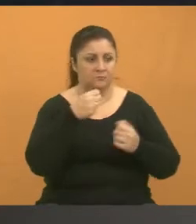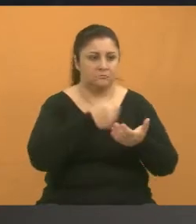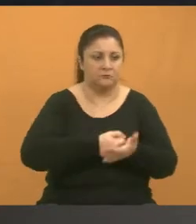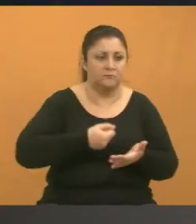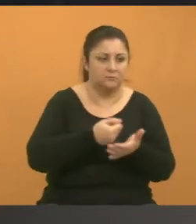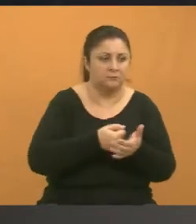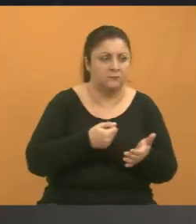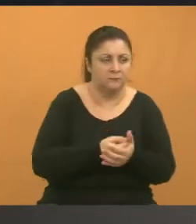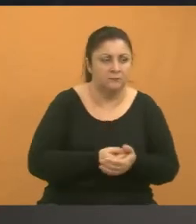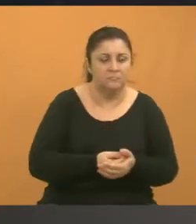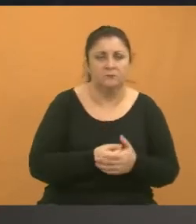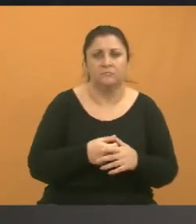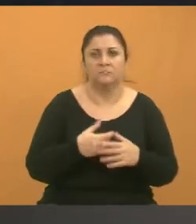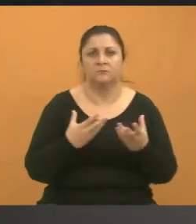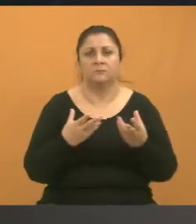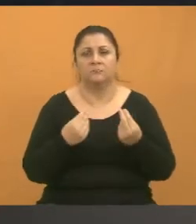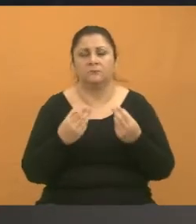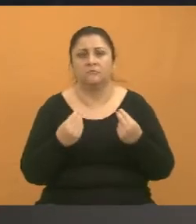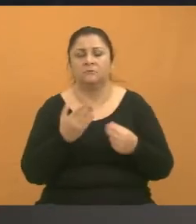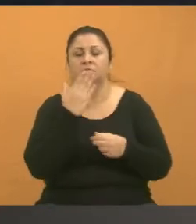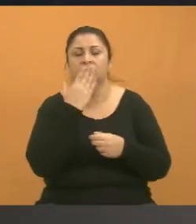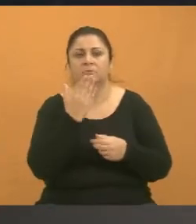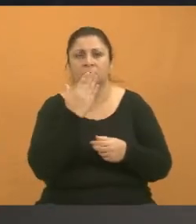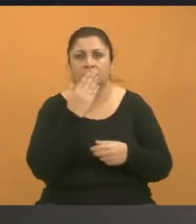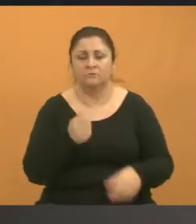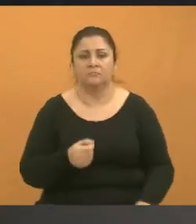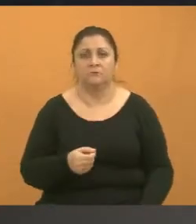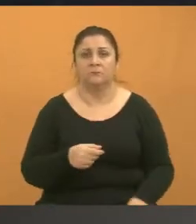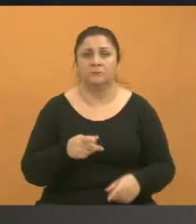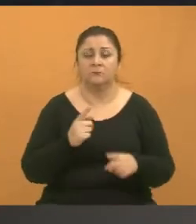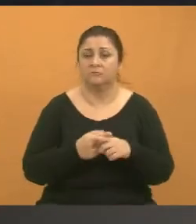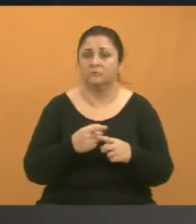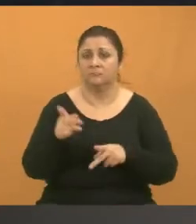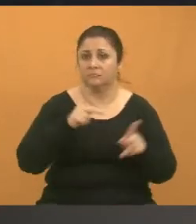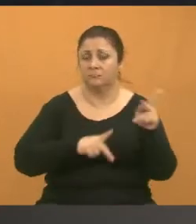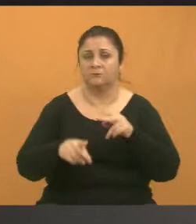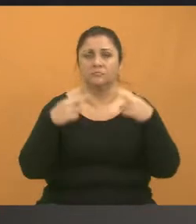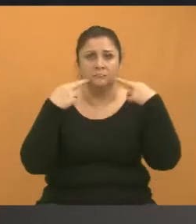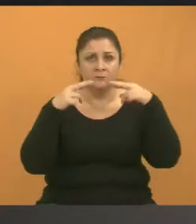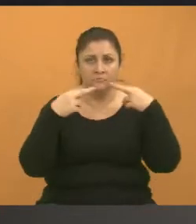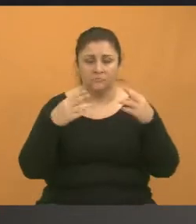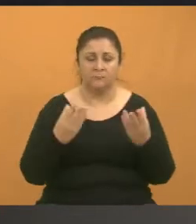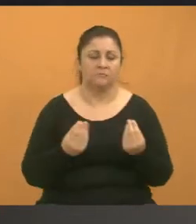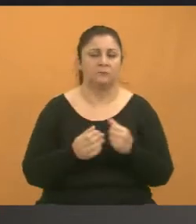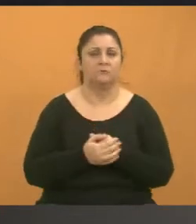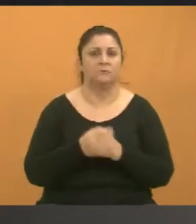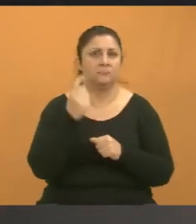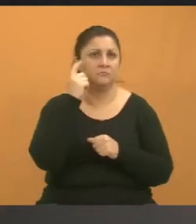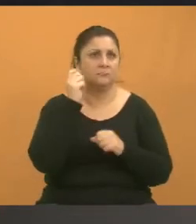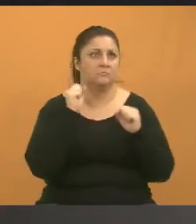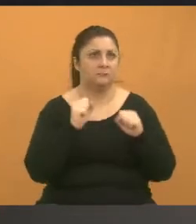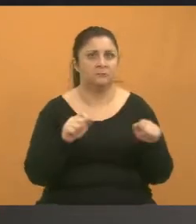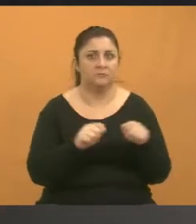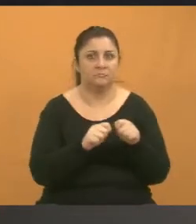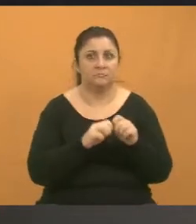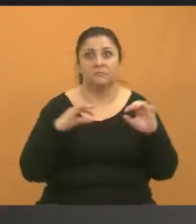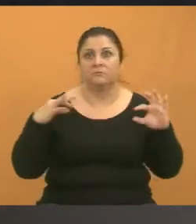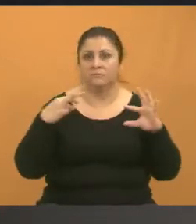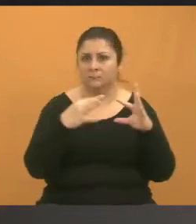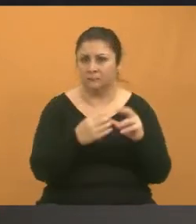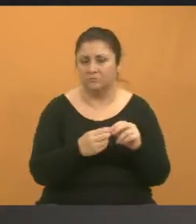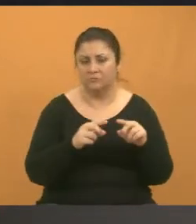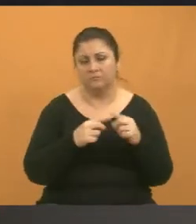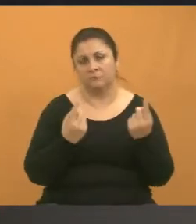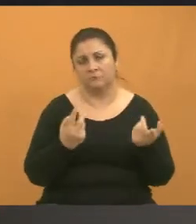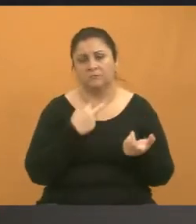de tantas reivindicações vindo dos munícipes, né? Muitas vezes as pessoas pensam que você pode resolver tudo e não